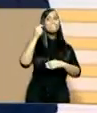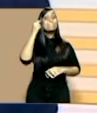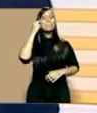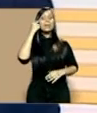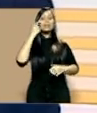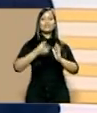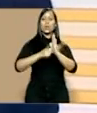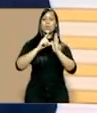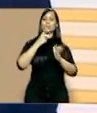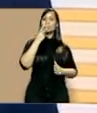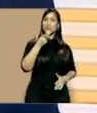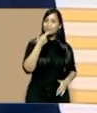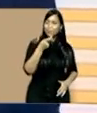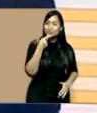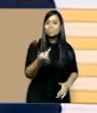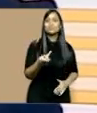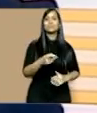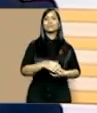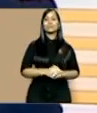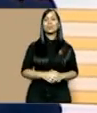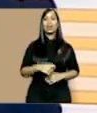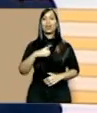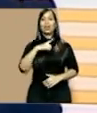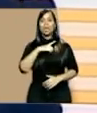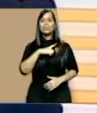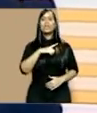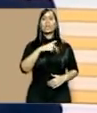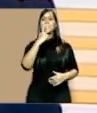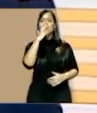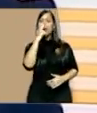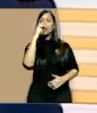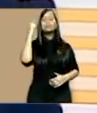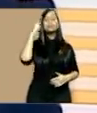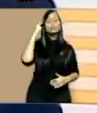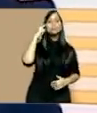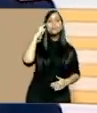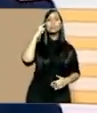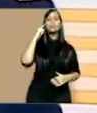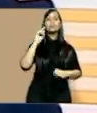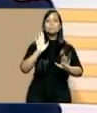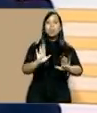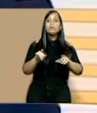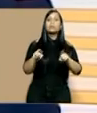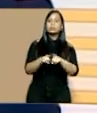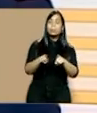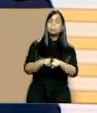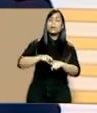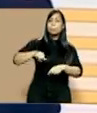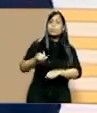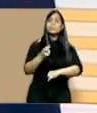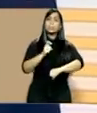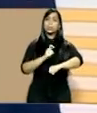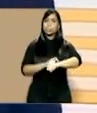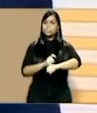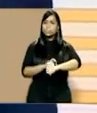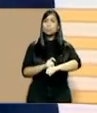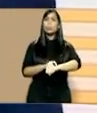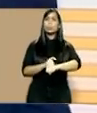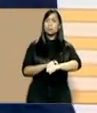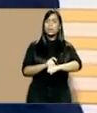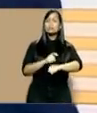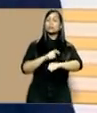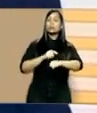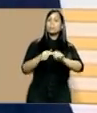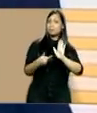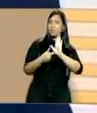falar, que passa por um filtro a fala, mas também aproveitamos esses momentos ou para